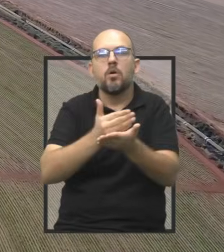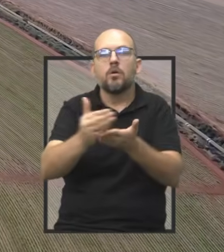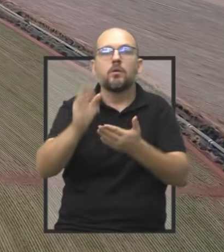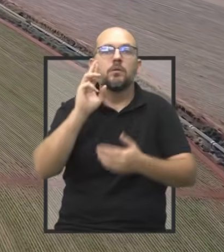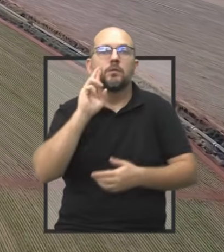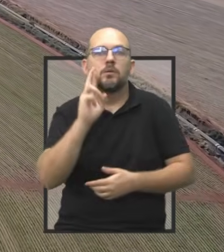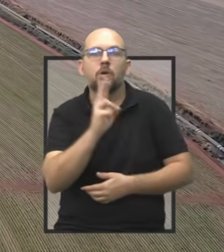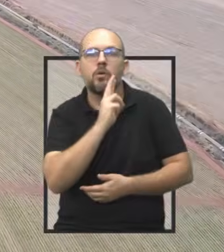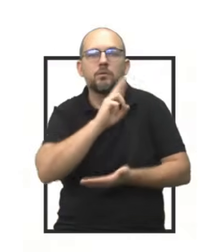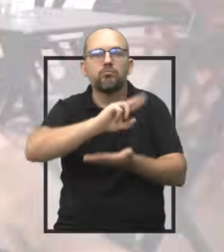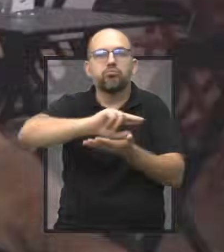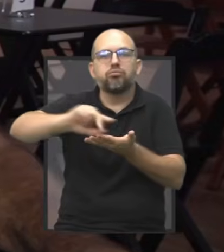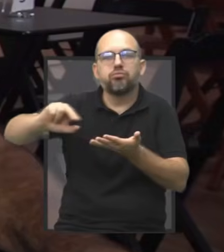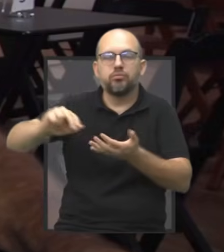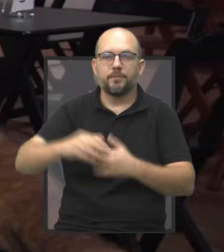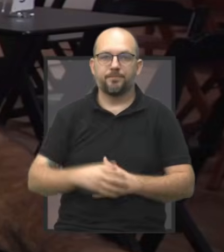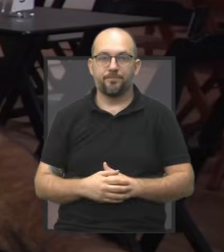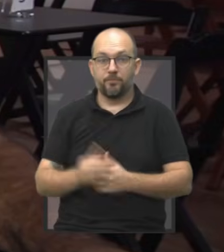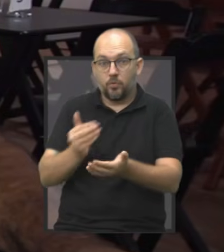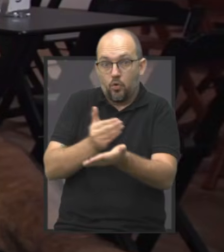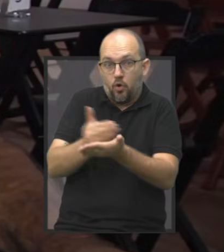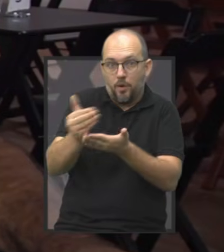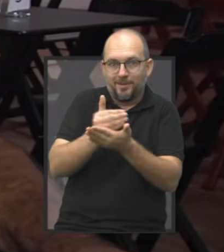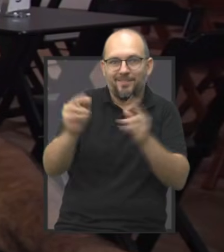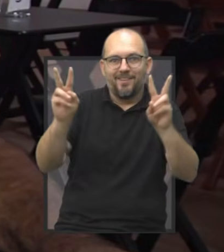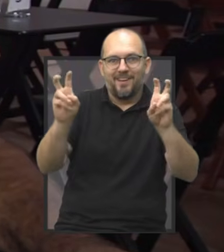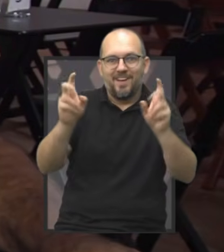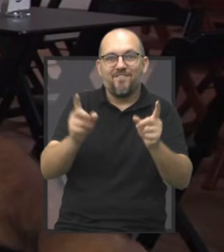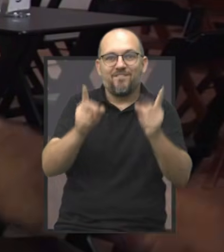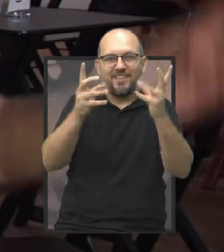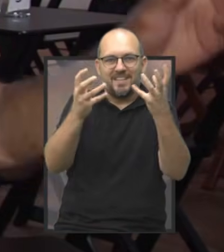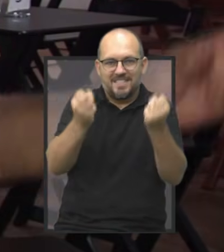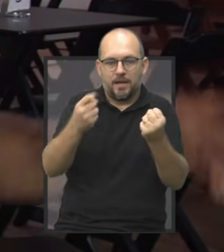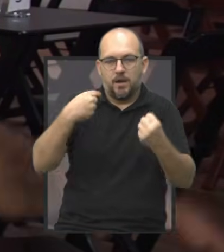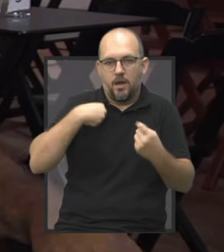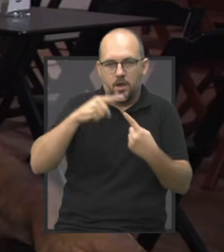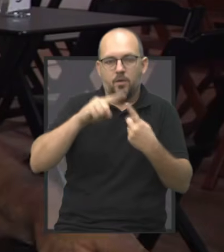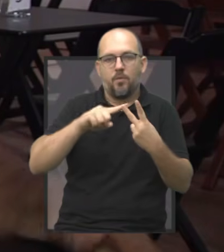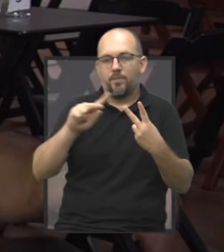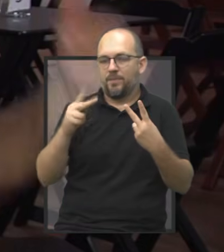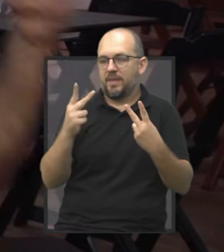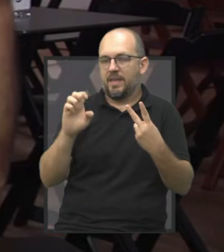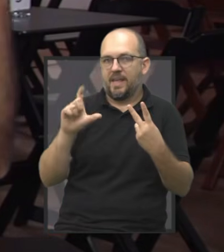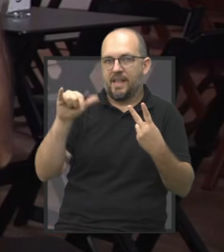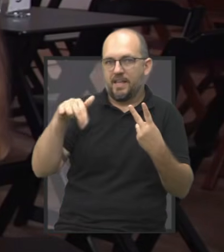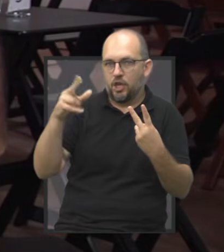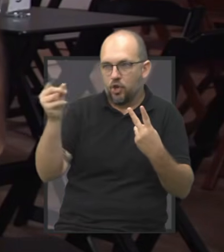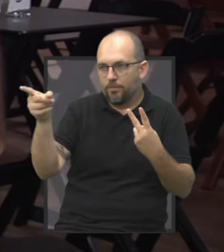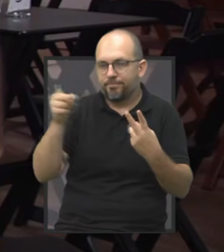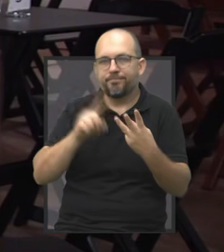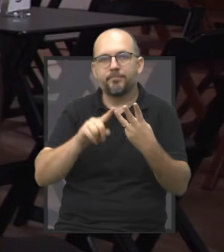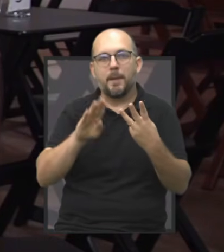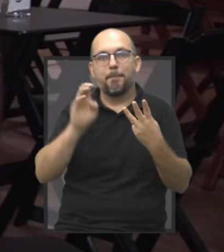polo gastronômico. Começando a venda seca, eu, Elinho Rossini,